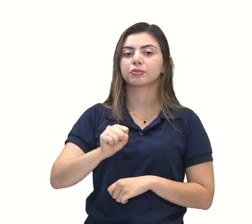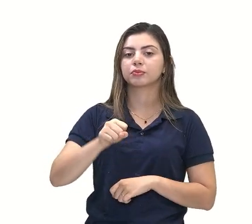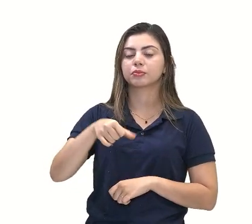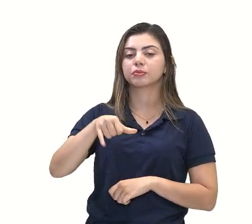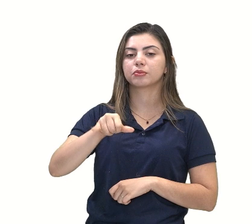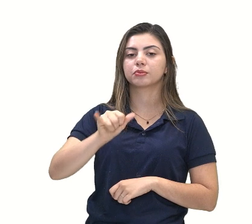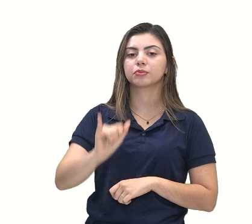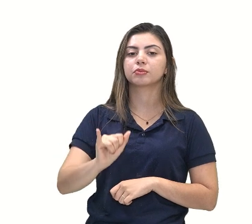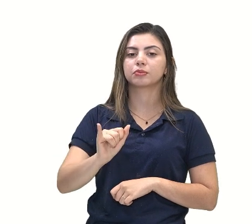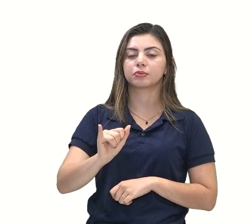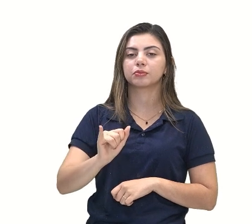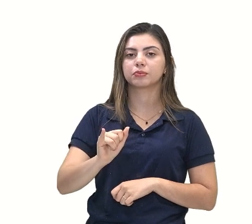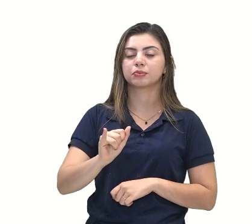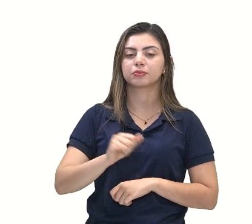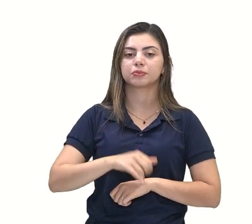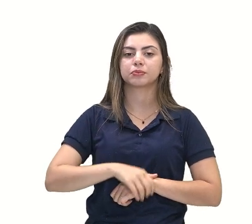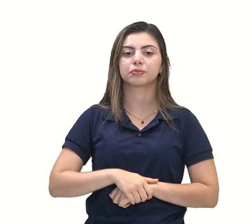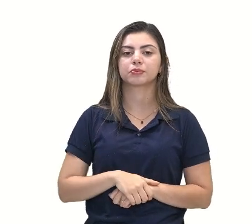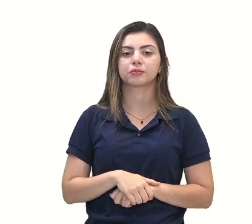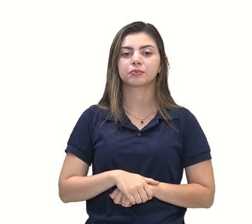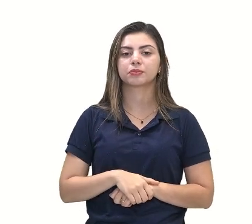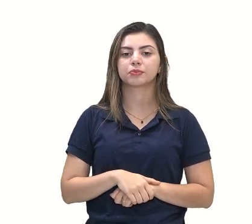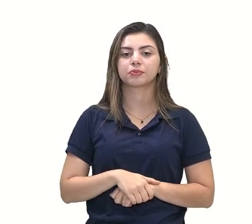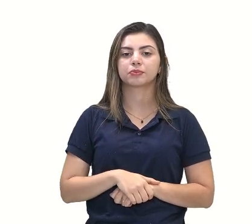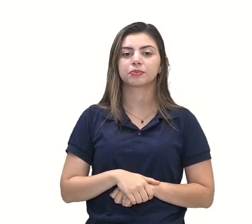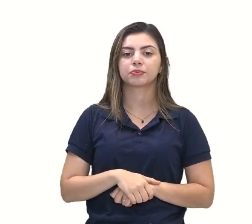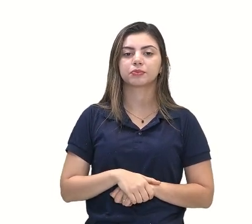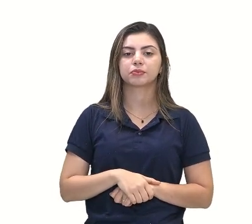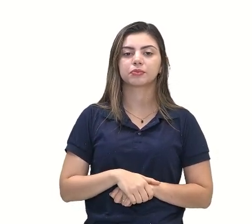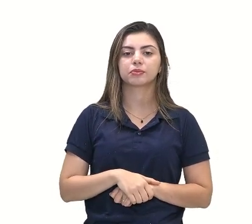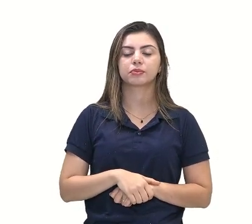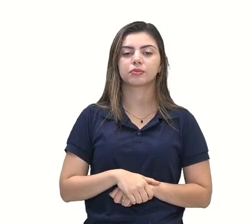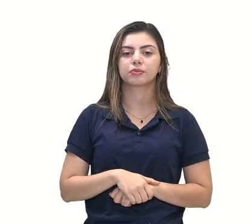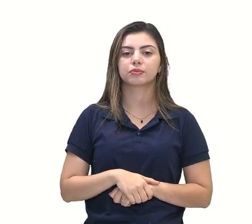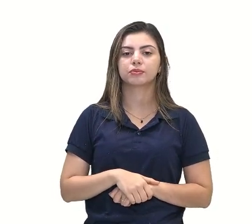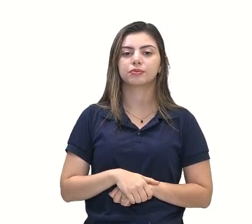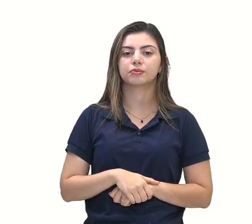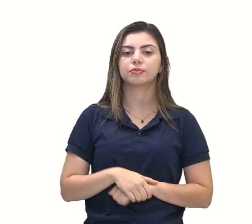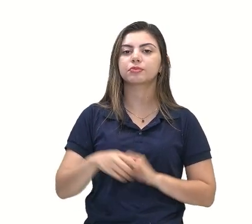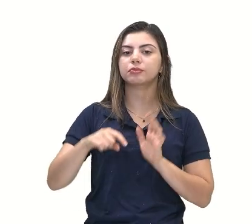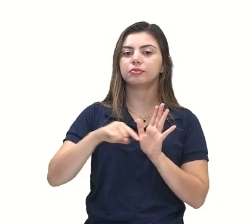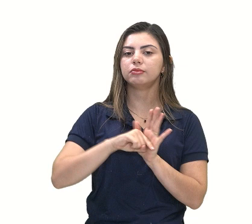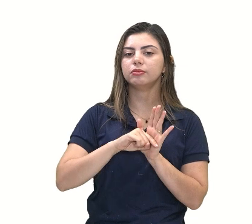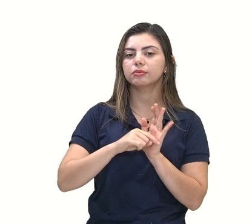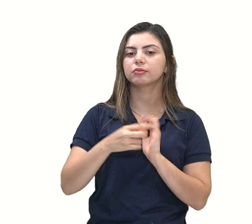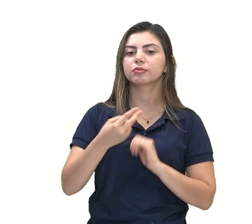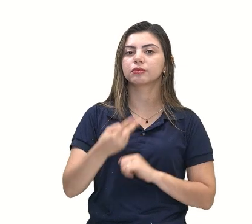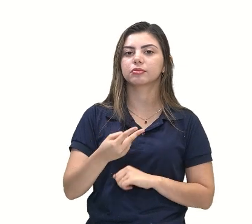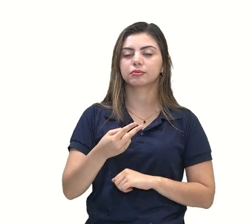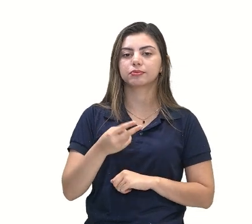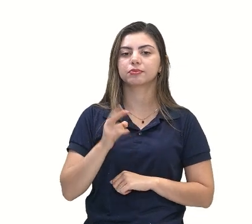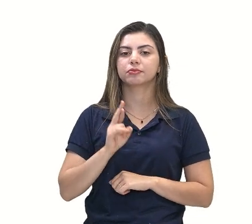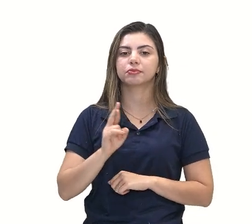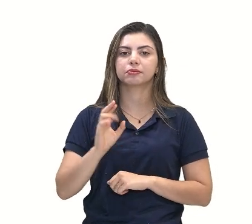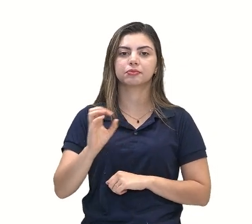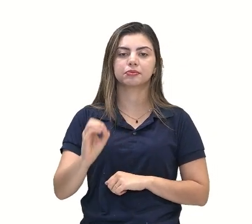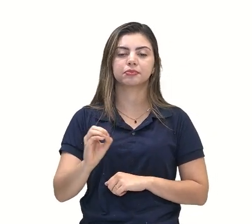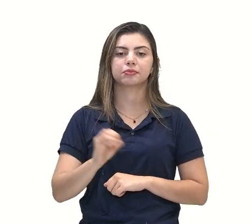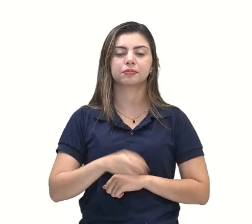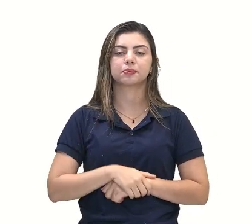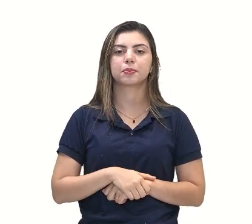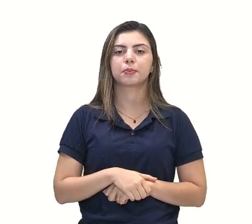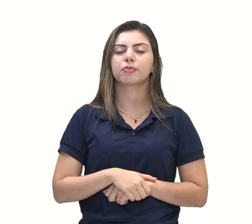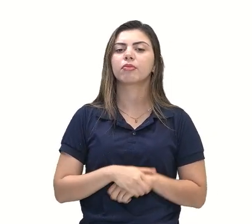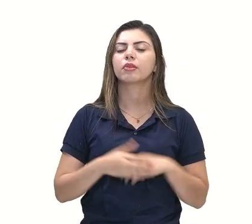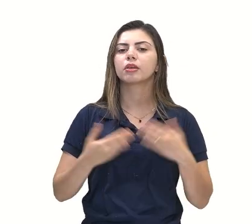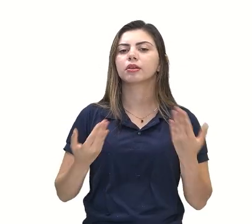8y, correto? Menos, vamos supor aqui, 2, isso igual a 0. Aí, ó, para